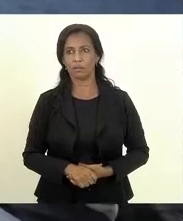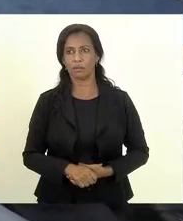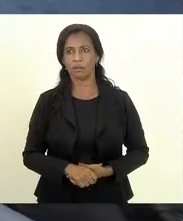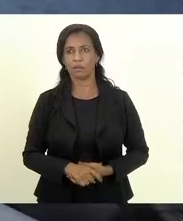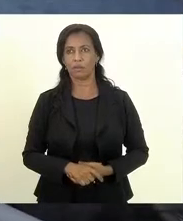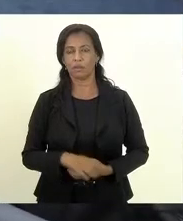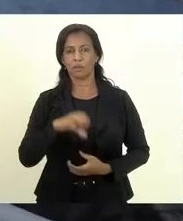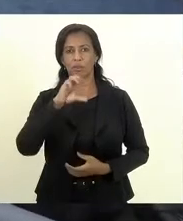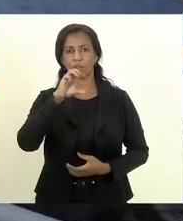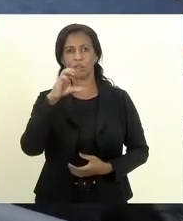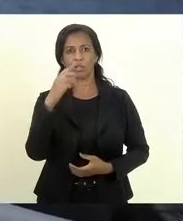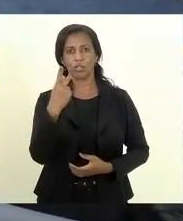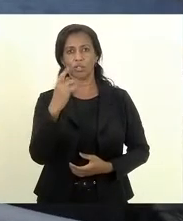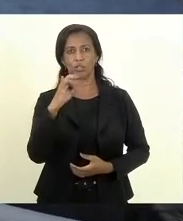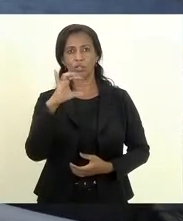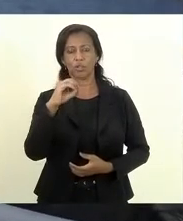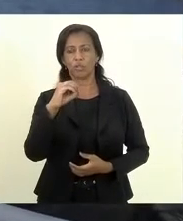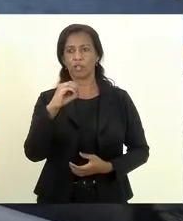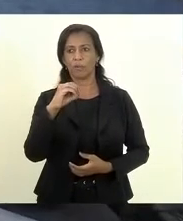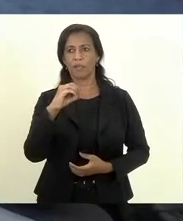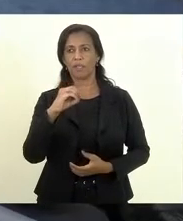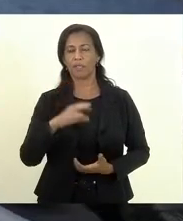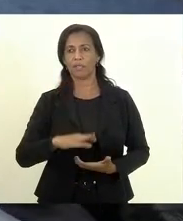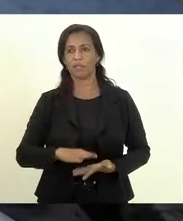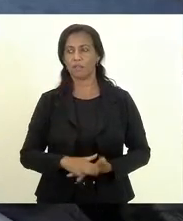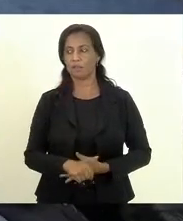Deputado Chico Machado.